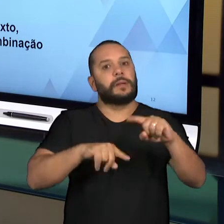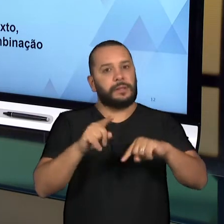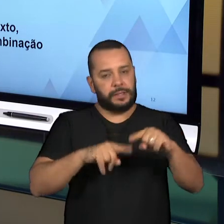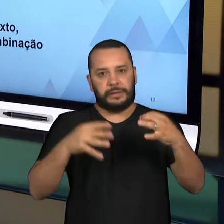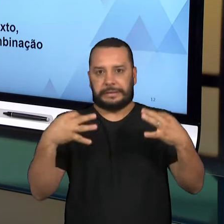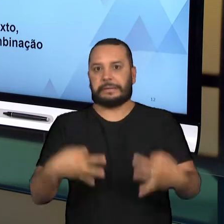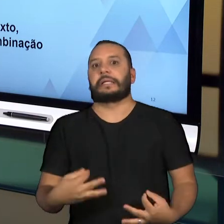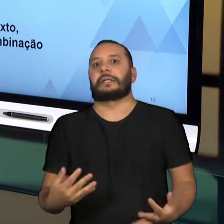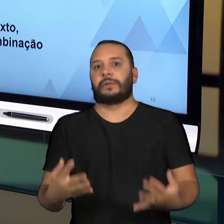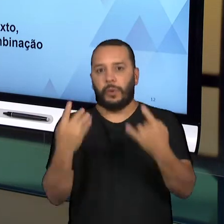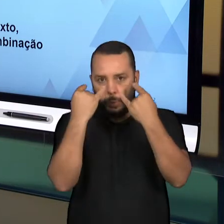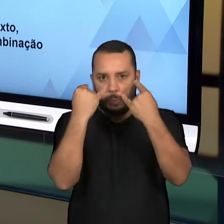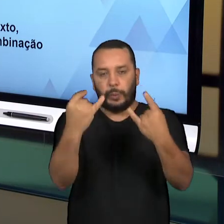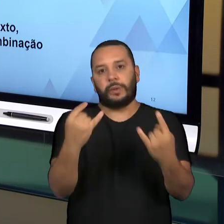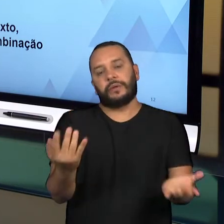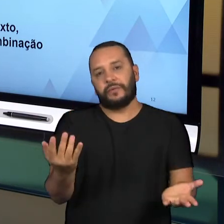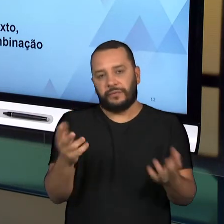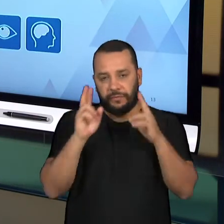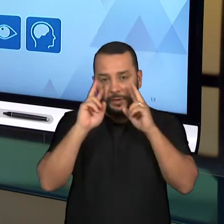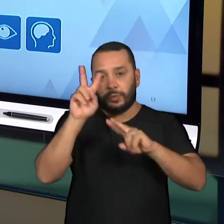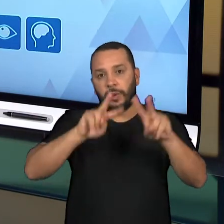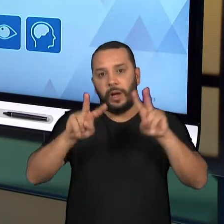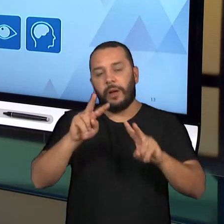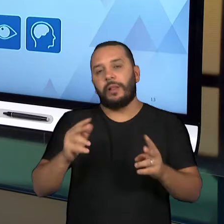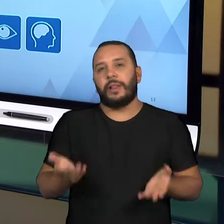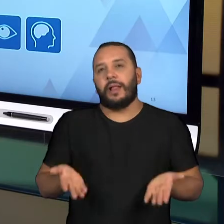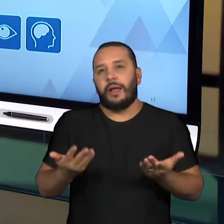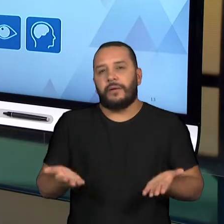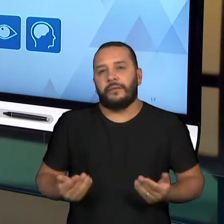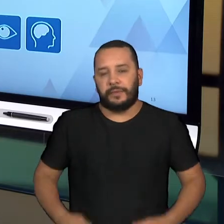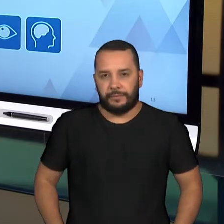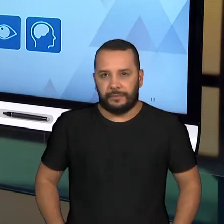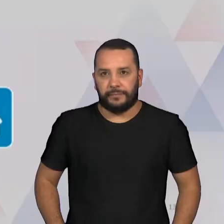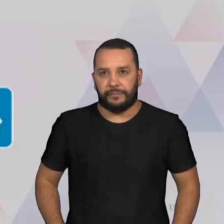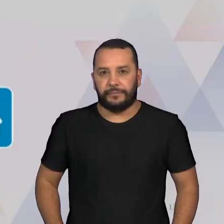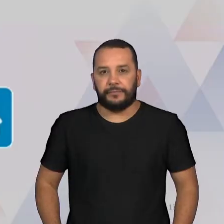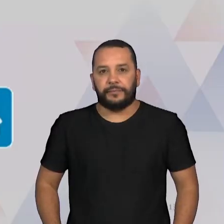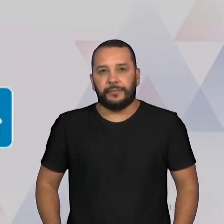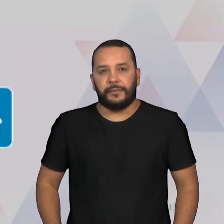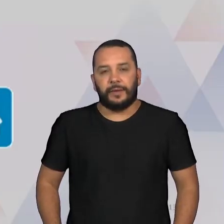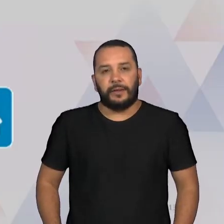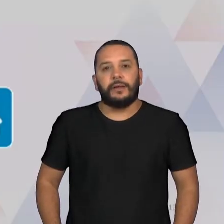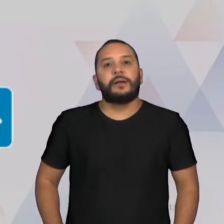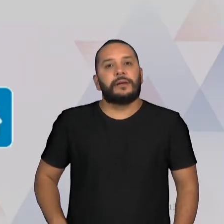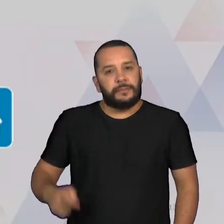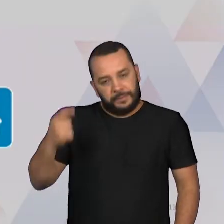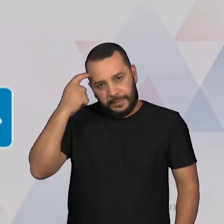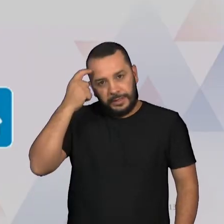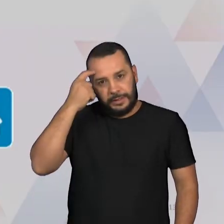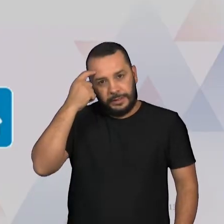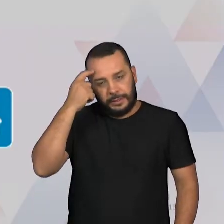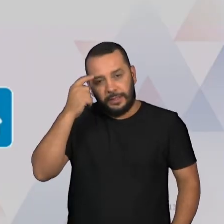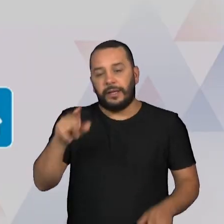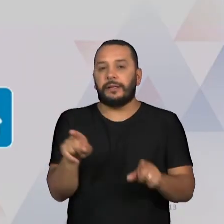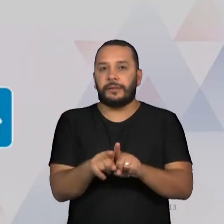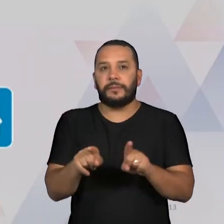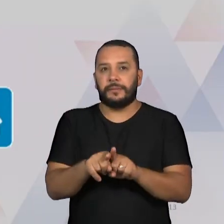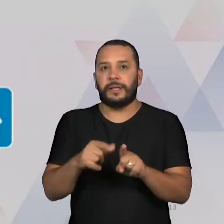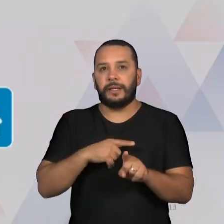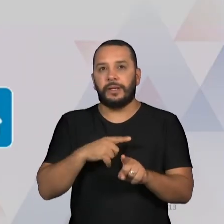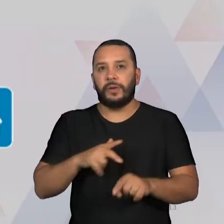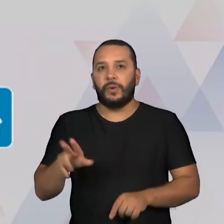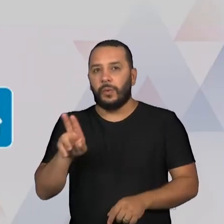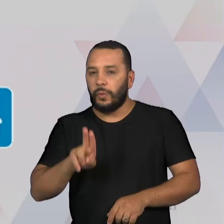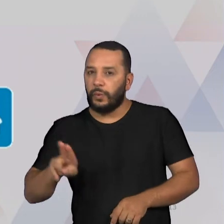material nós também precisamos pensar a respeito da usabilidade e da acessibilidade